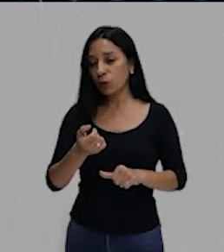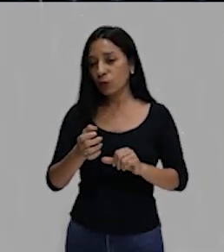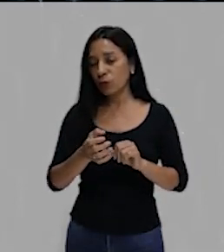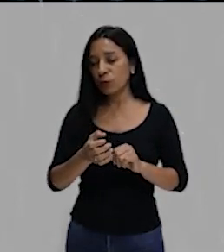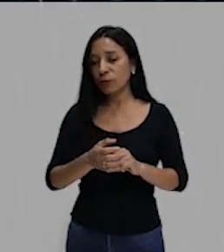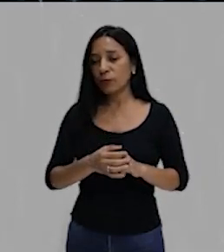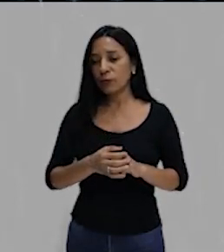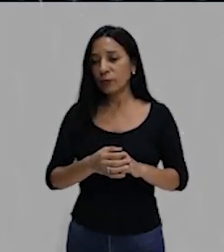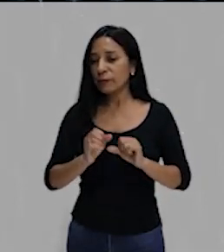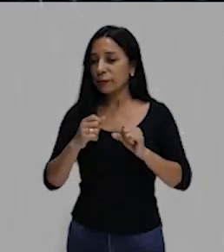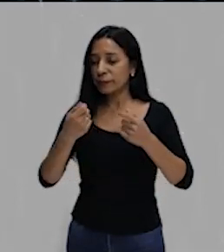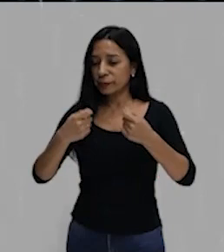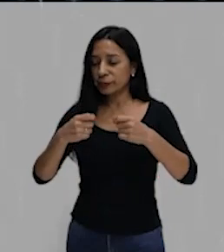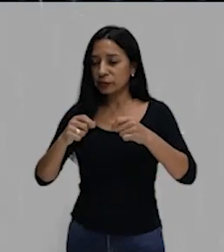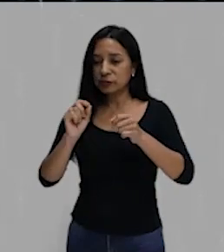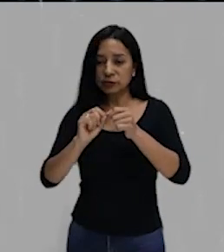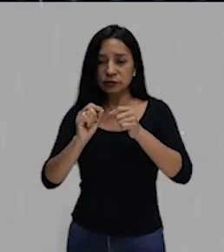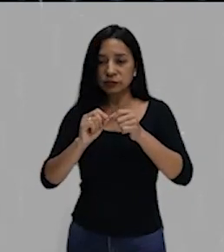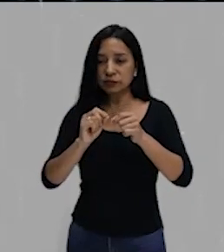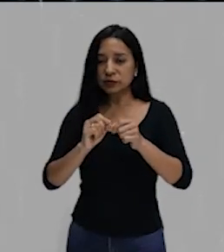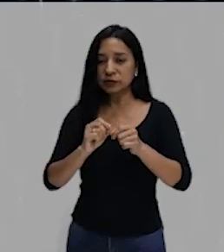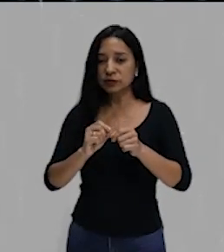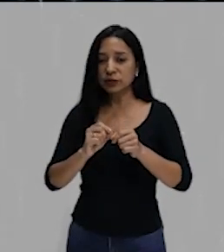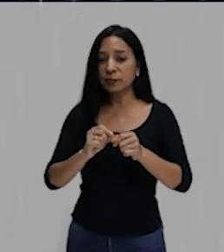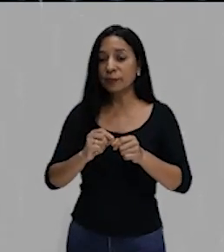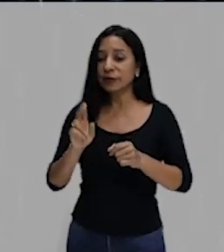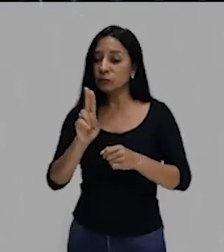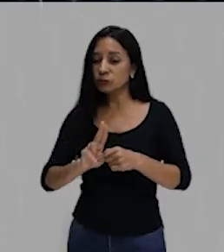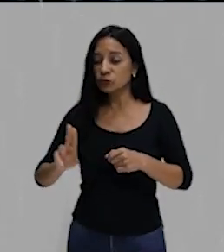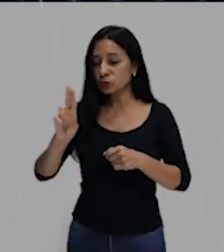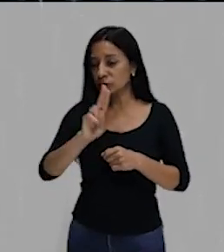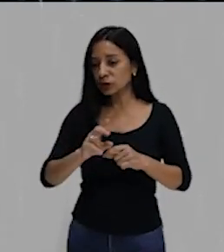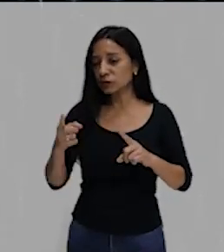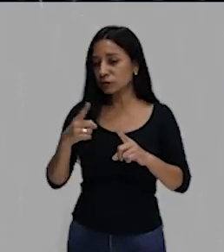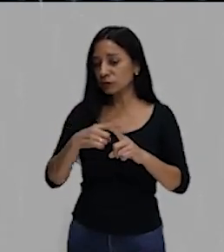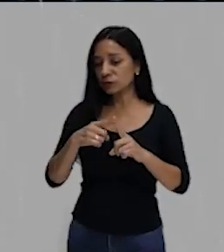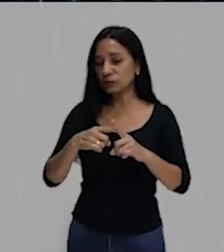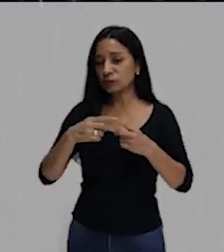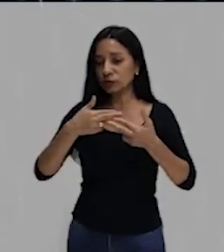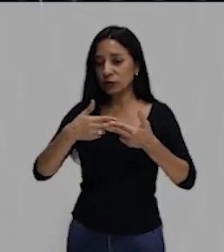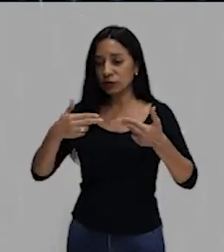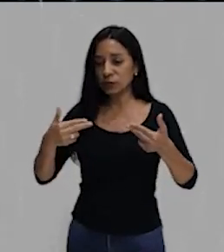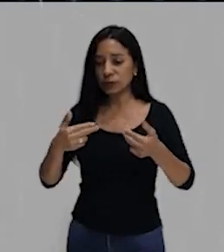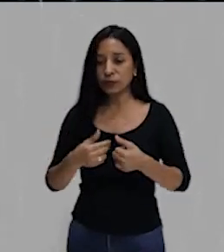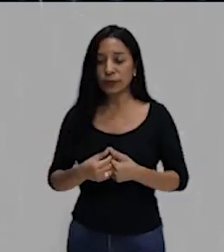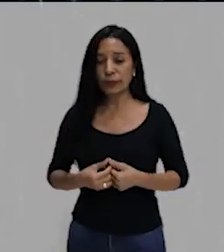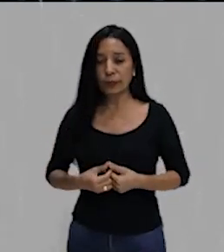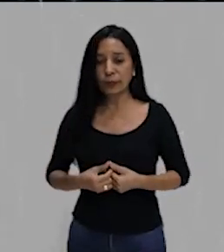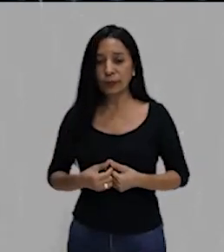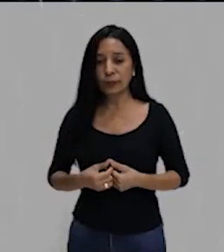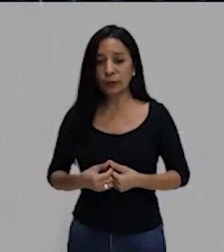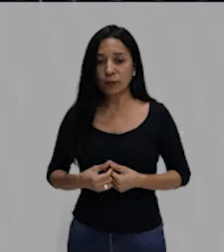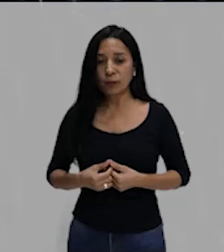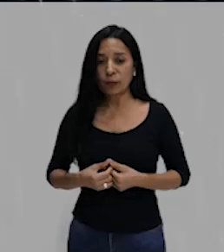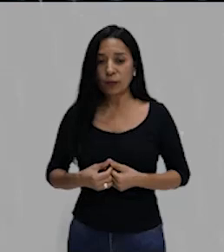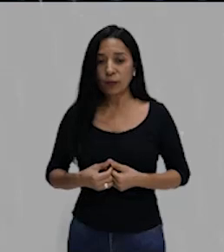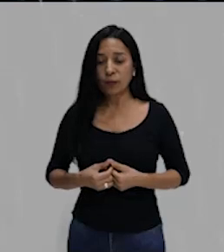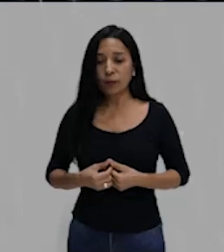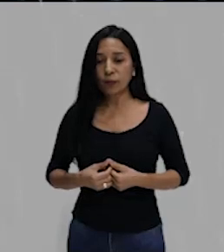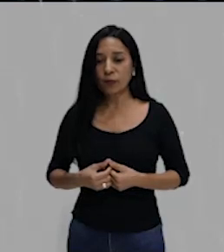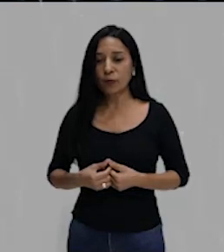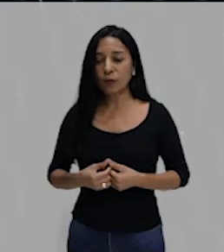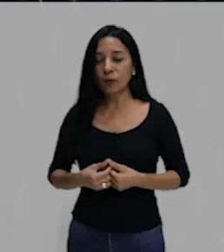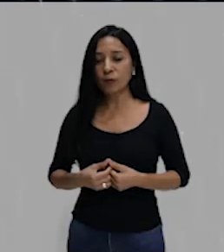possível para que a gente não use esse tipo de recurso, para que ele não se esgote. Outro princípio, permanecer nos